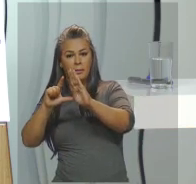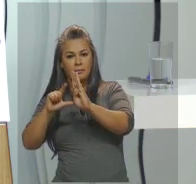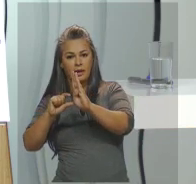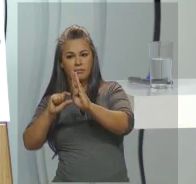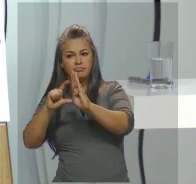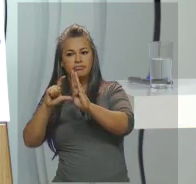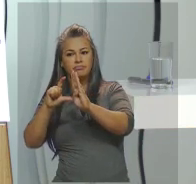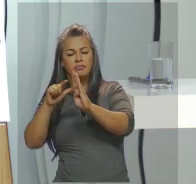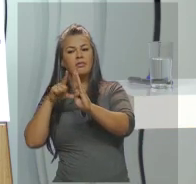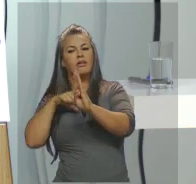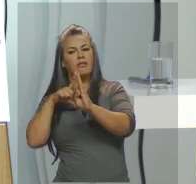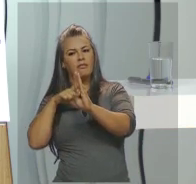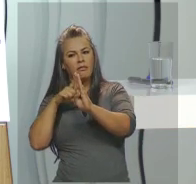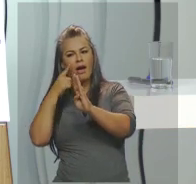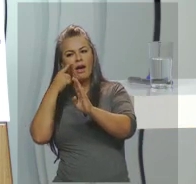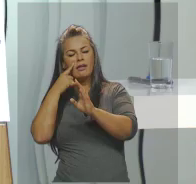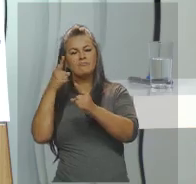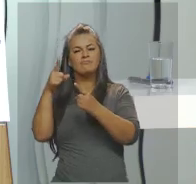aqui vai ser